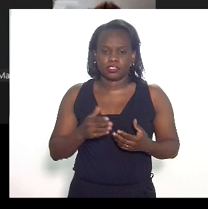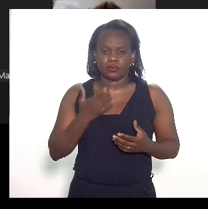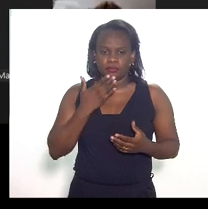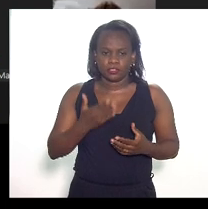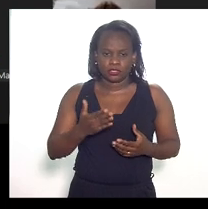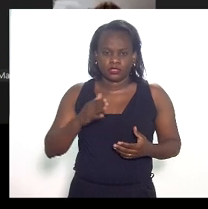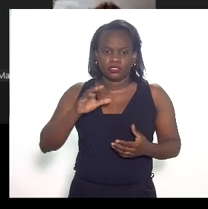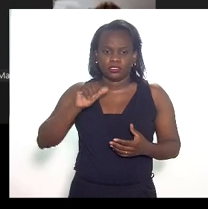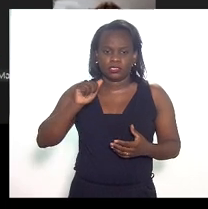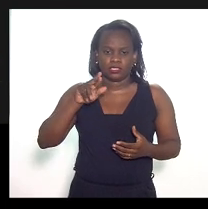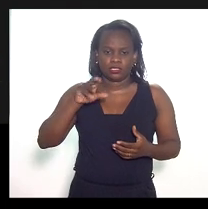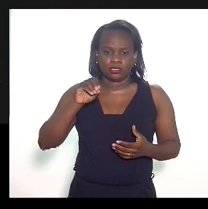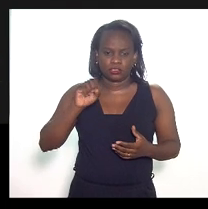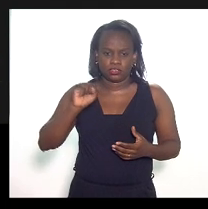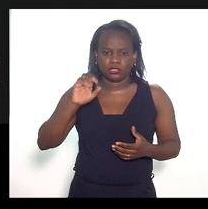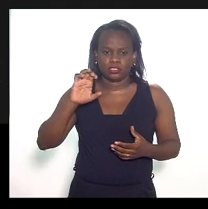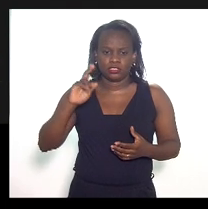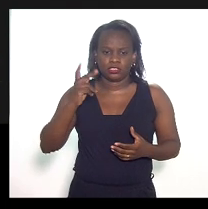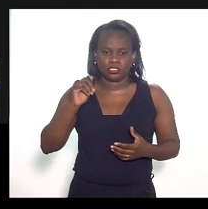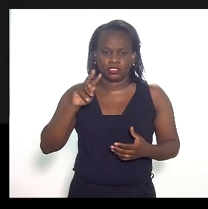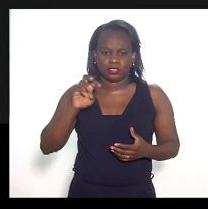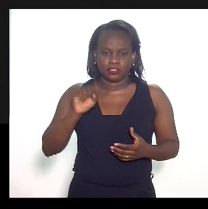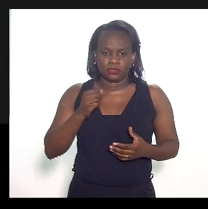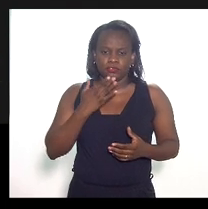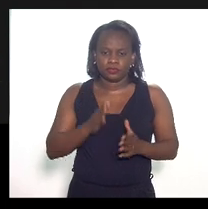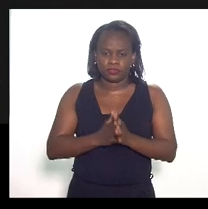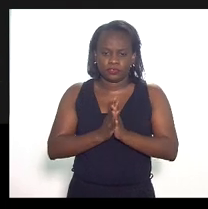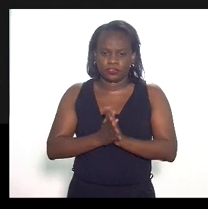Secretário Chaves, por favor.